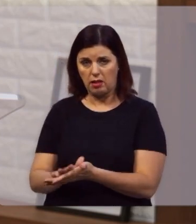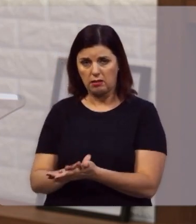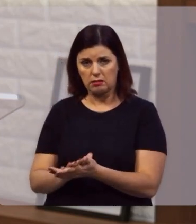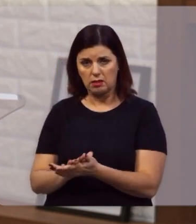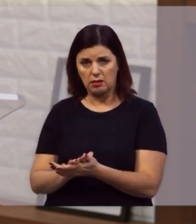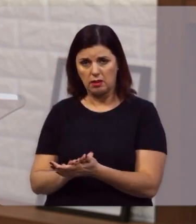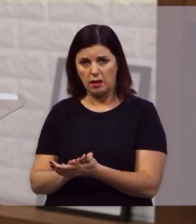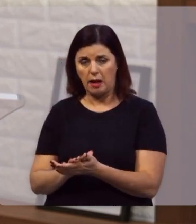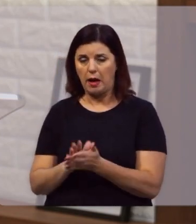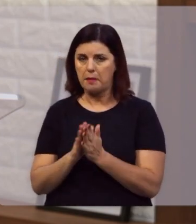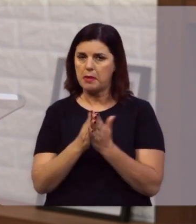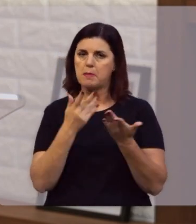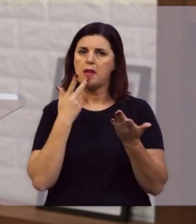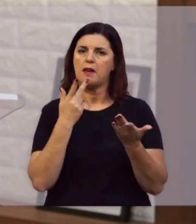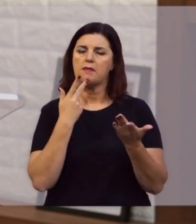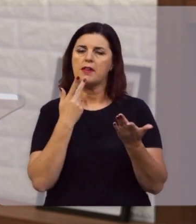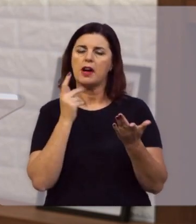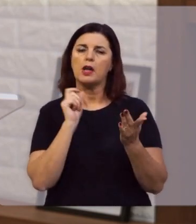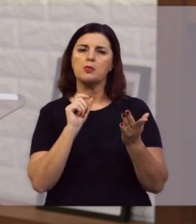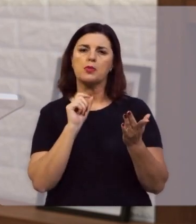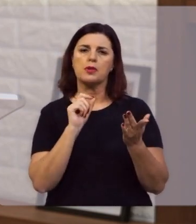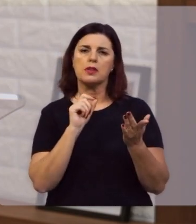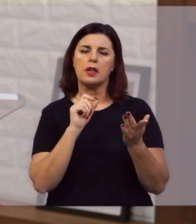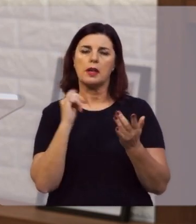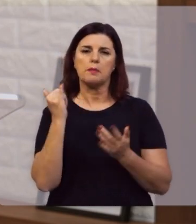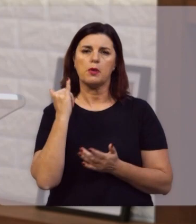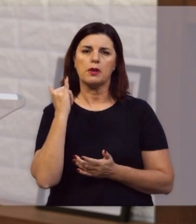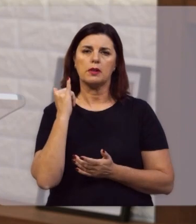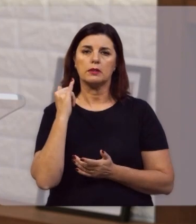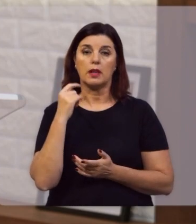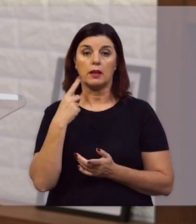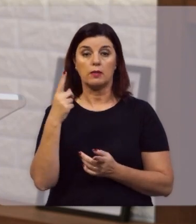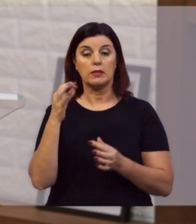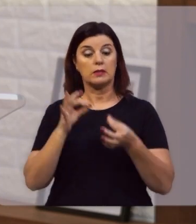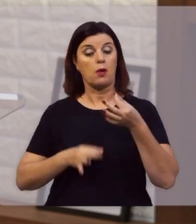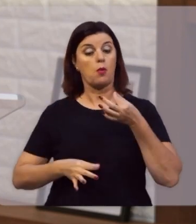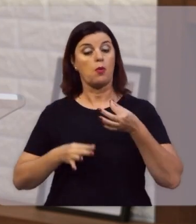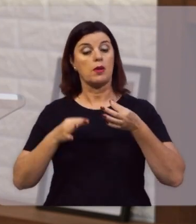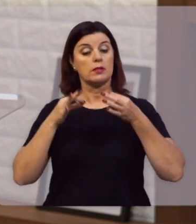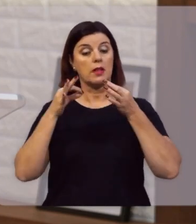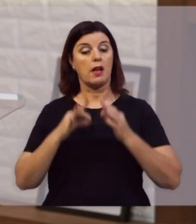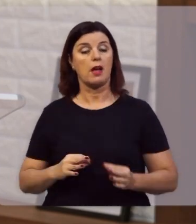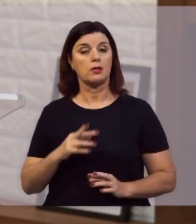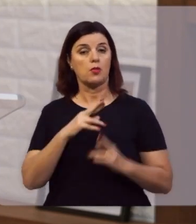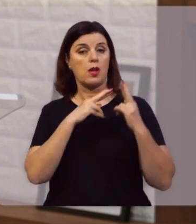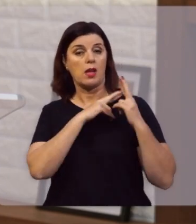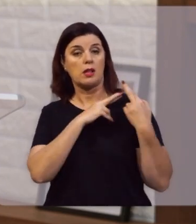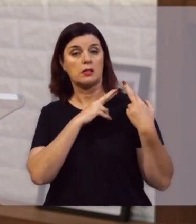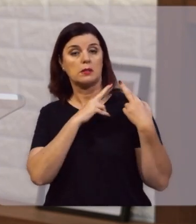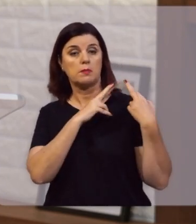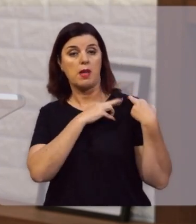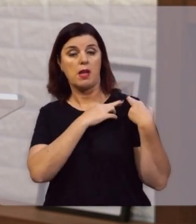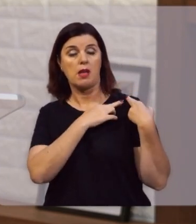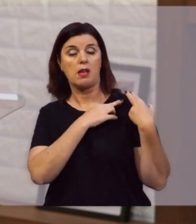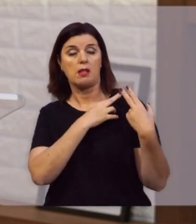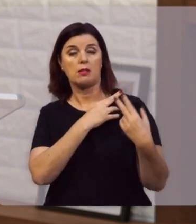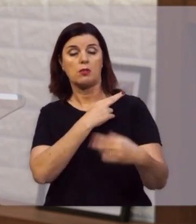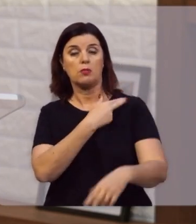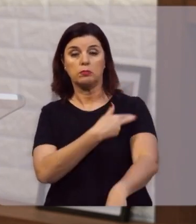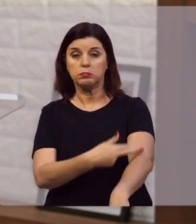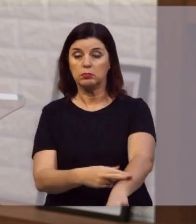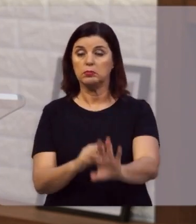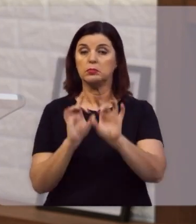Bíblia a palavra de Deus ensina o preceito da Ordem do respeito da Obediência